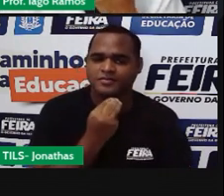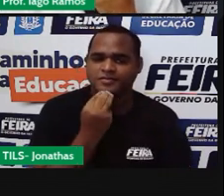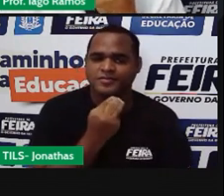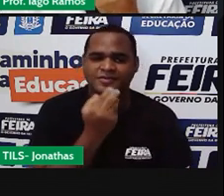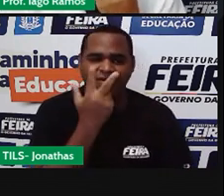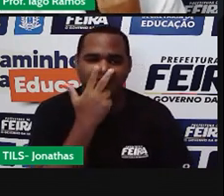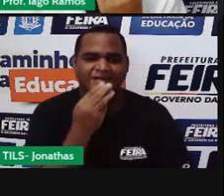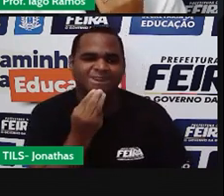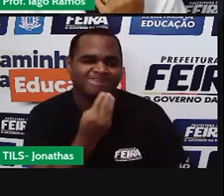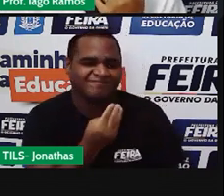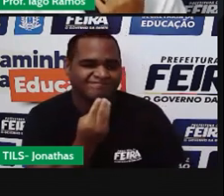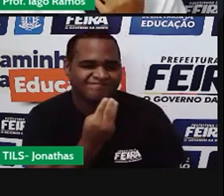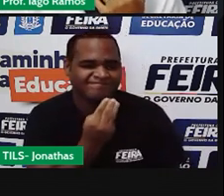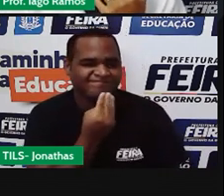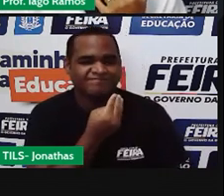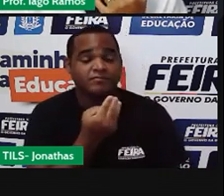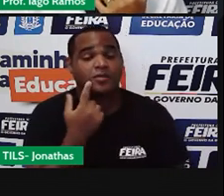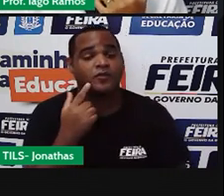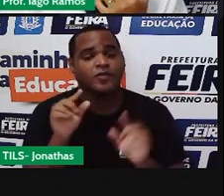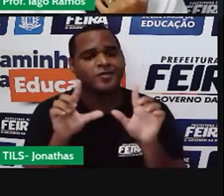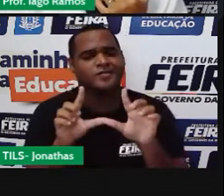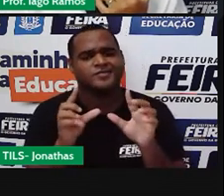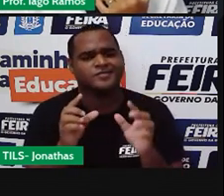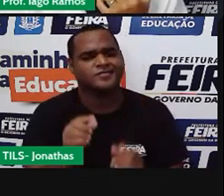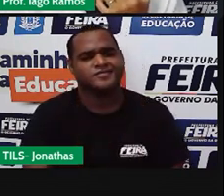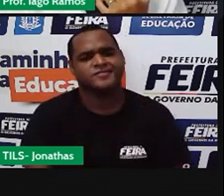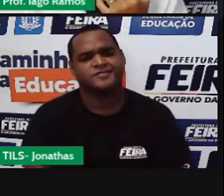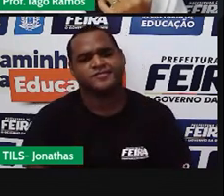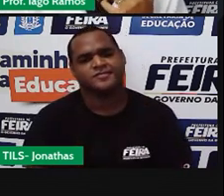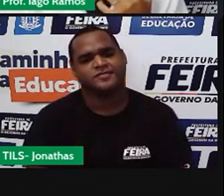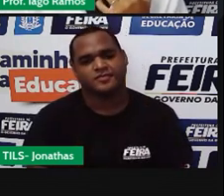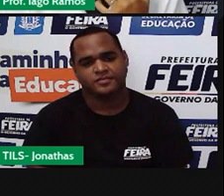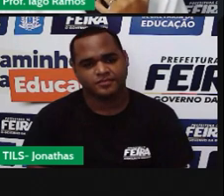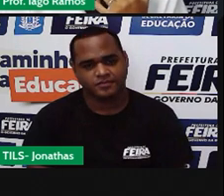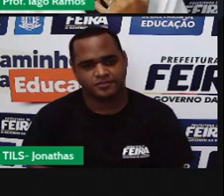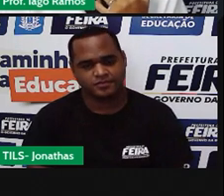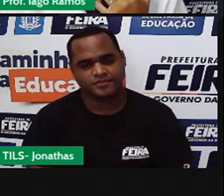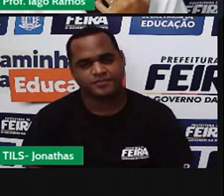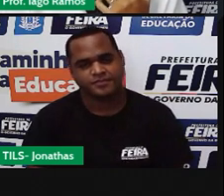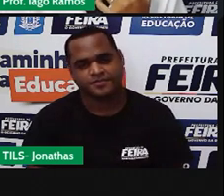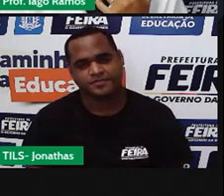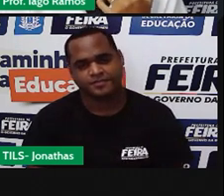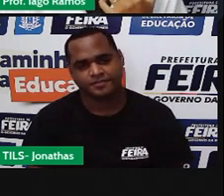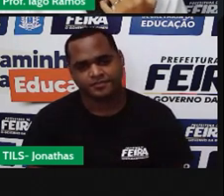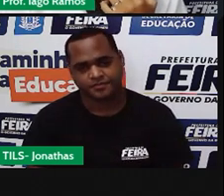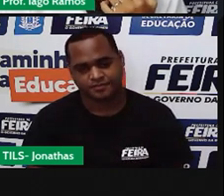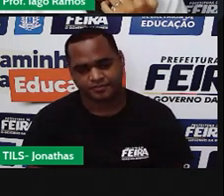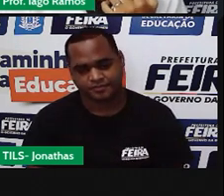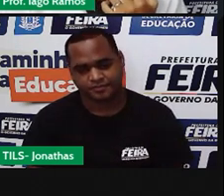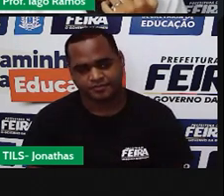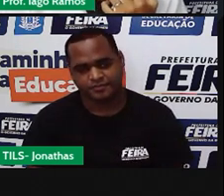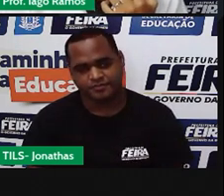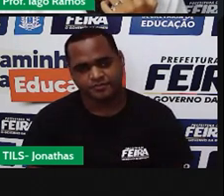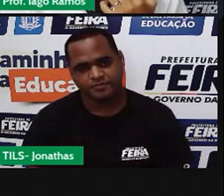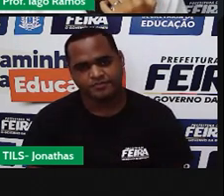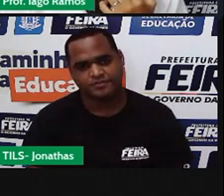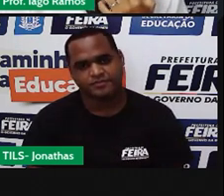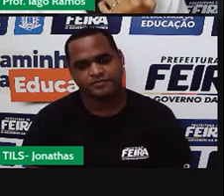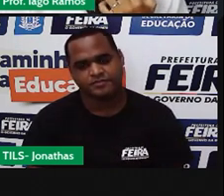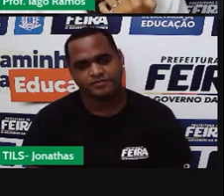conseguir colocar um quadradinho desse ó se eu botar esse quadradinho aqui ó presta atenção comigo